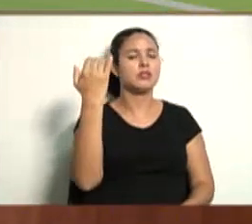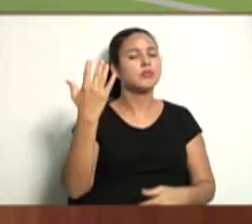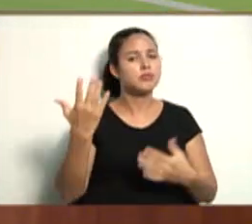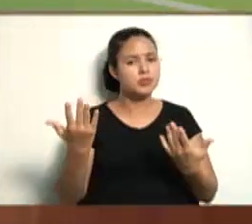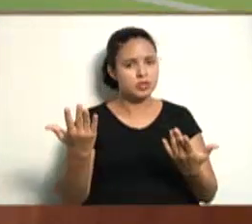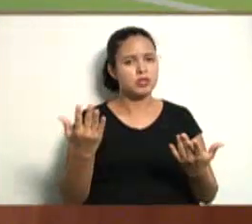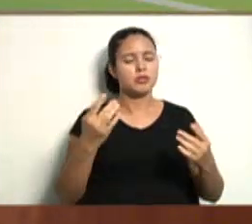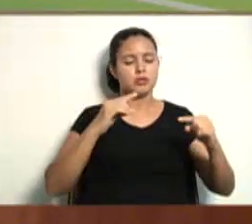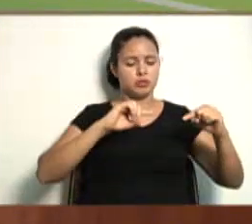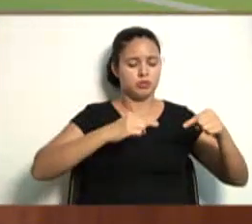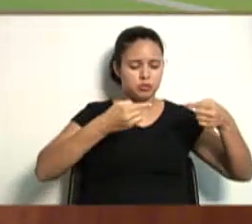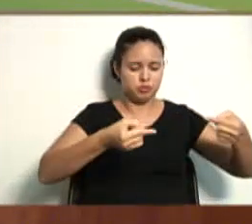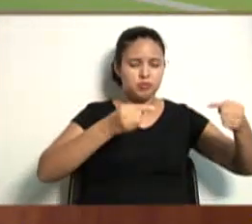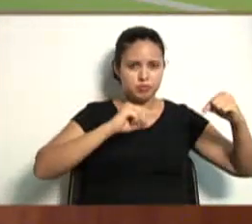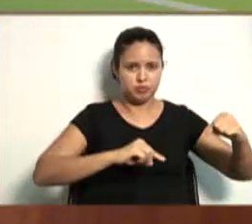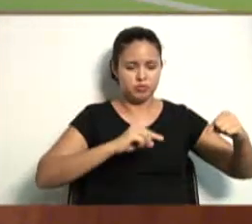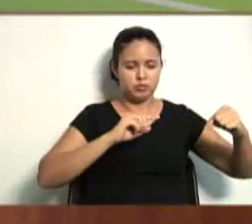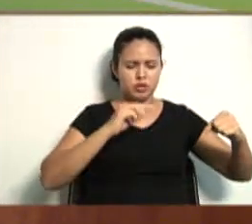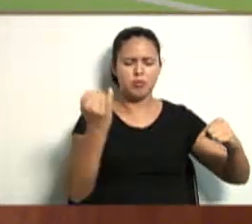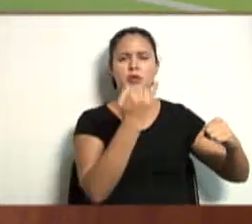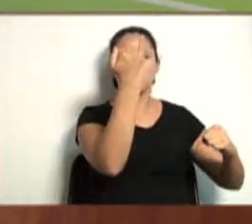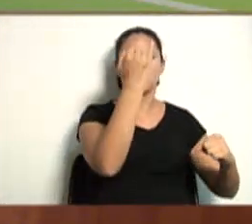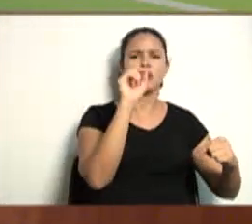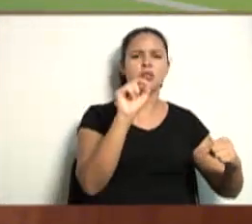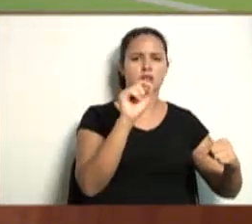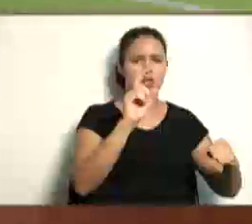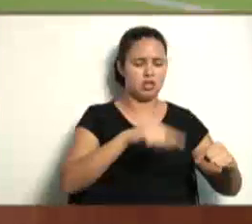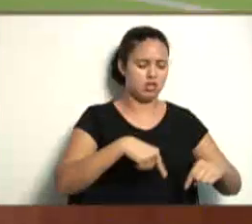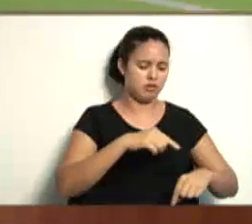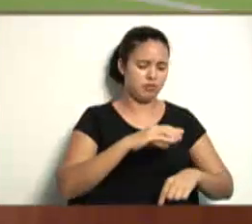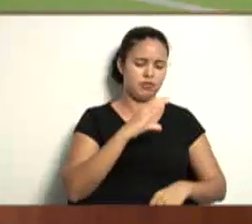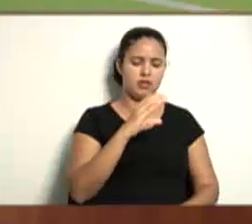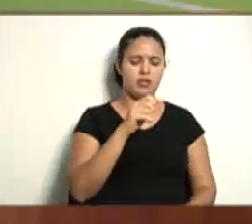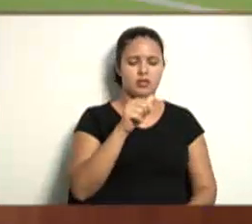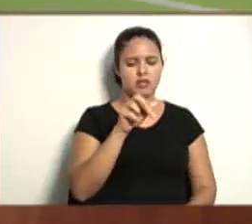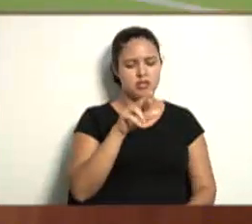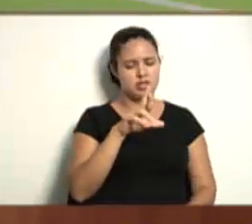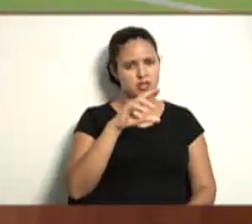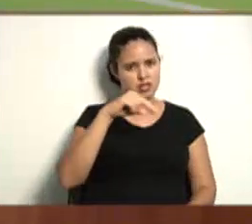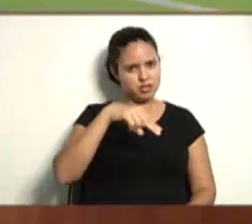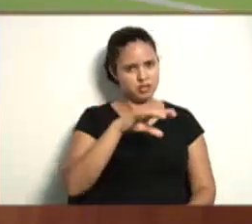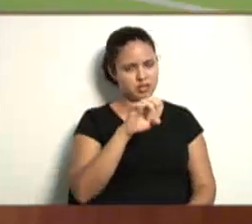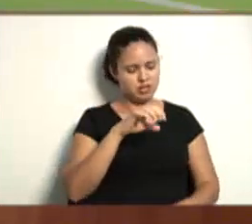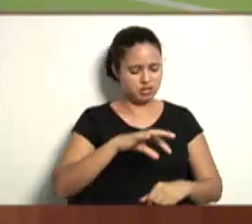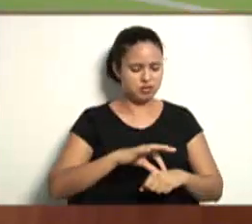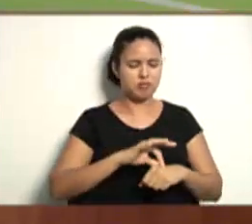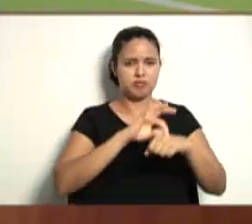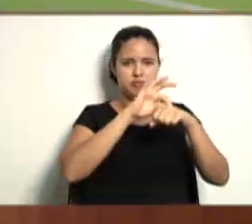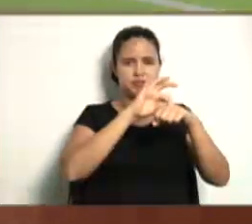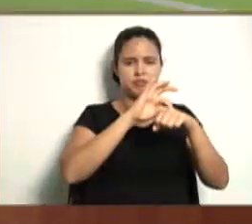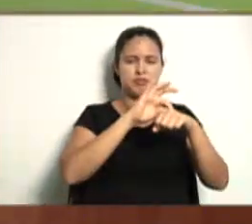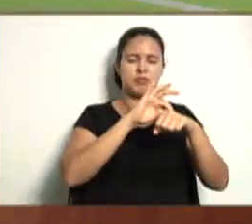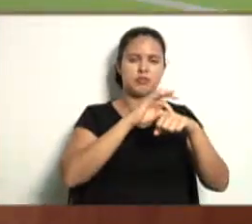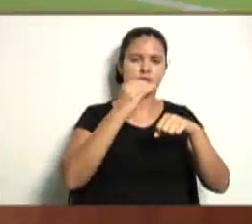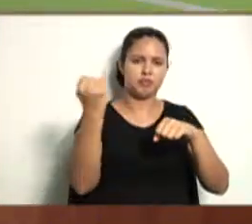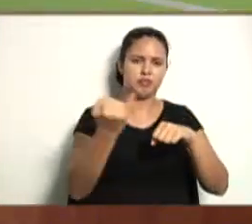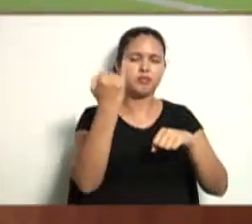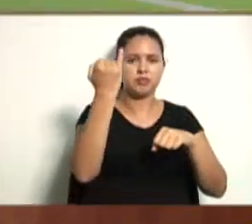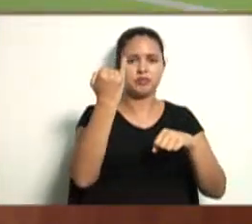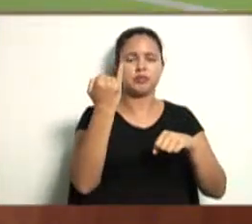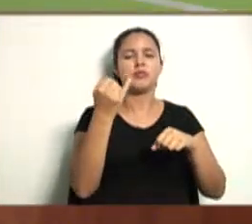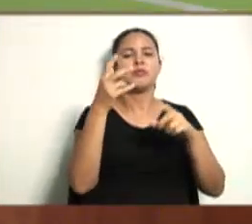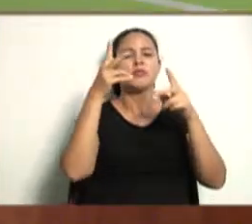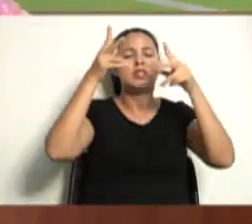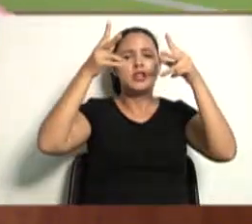mais importante é a carne. As outras coisas são importantes, deixa o churrasco mais alegre, mais gostoso, mas o